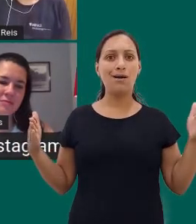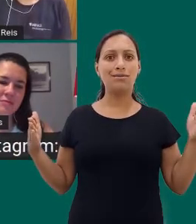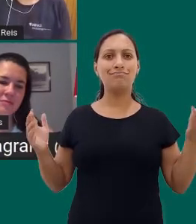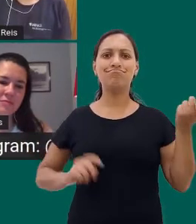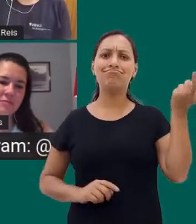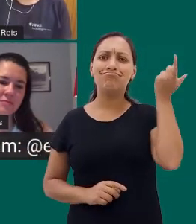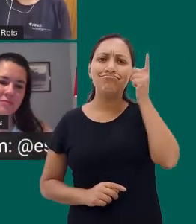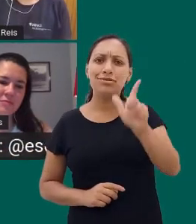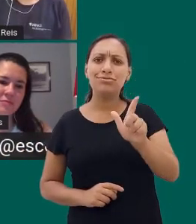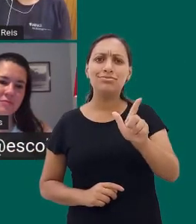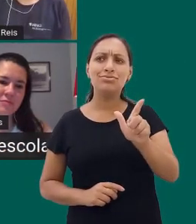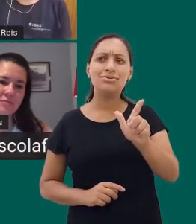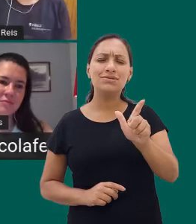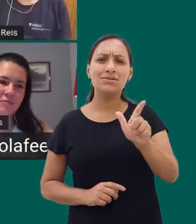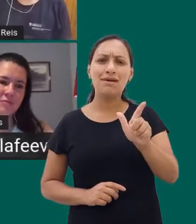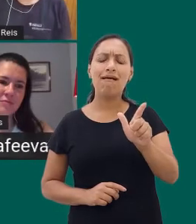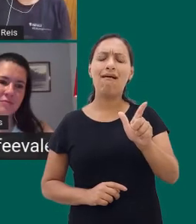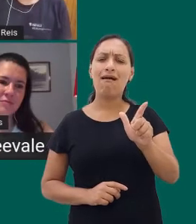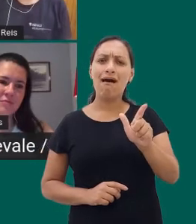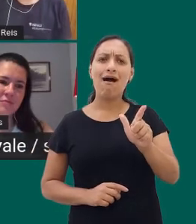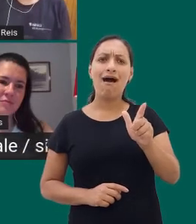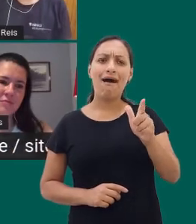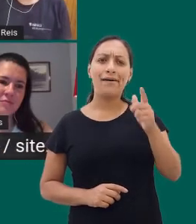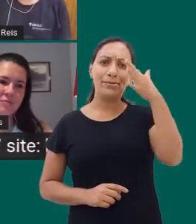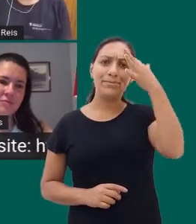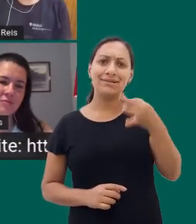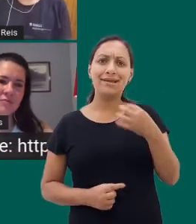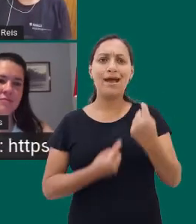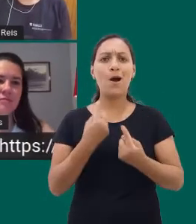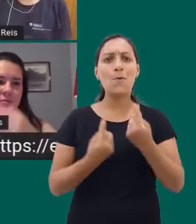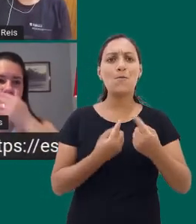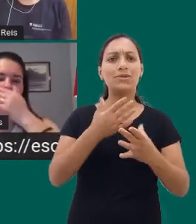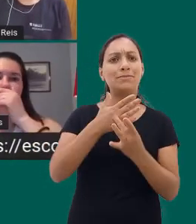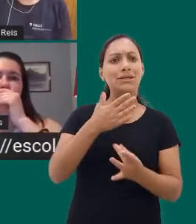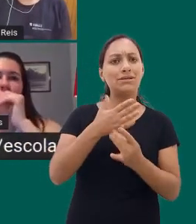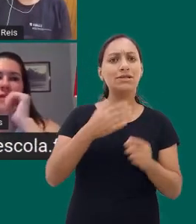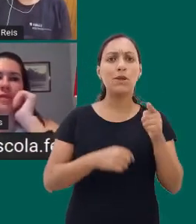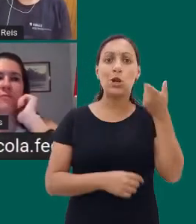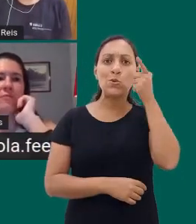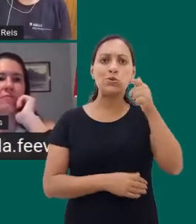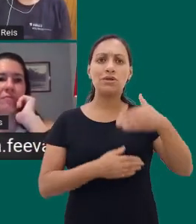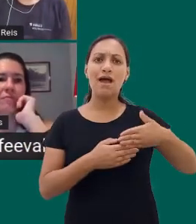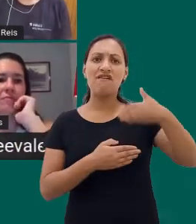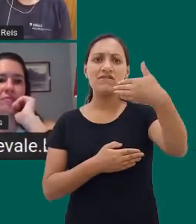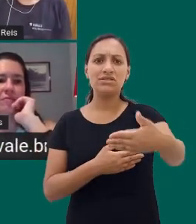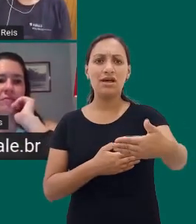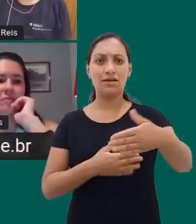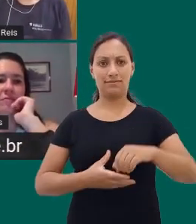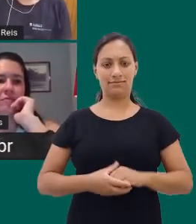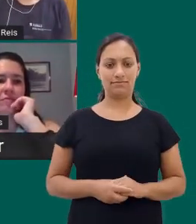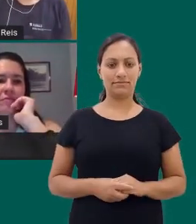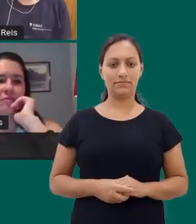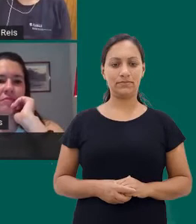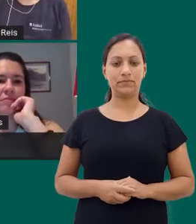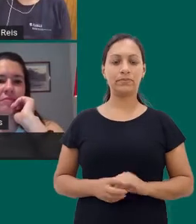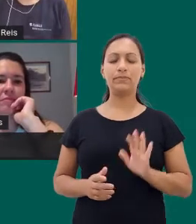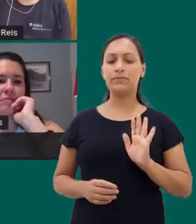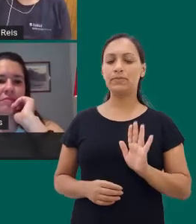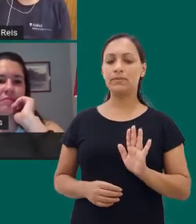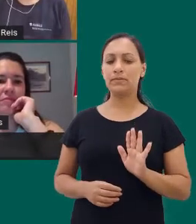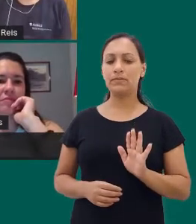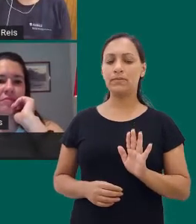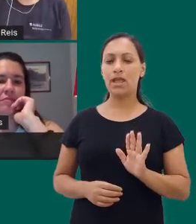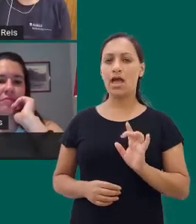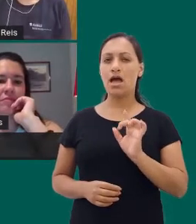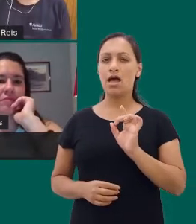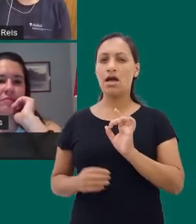dar conta de algumas habilidades que são essenciais para ele poder avançar. A gente não tem... 2 anos, é isso, então? Como? Cada